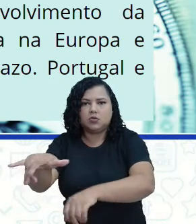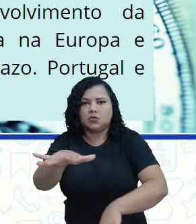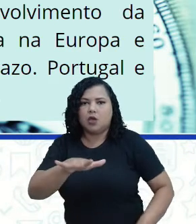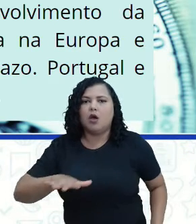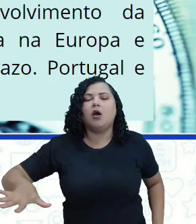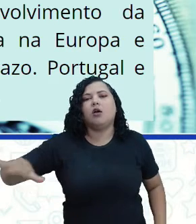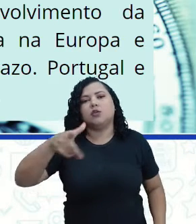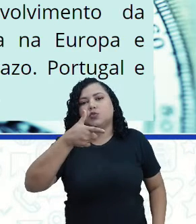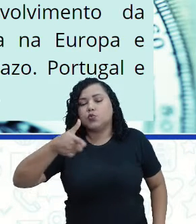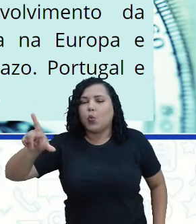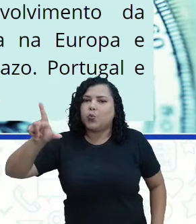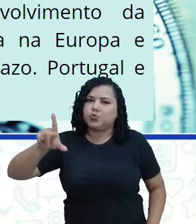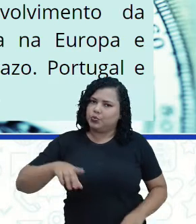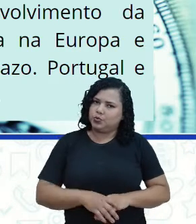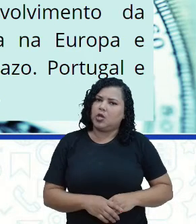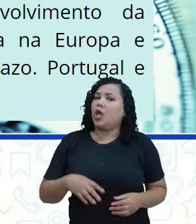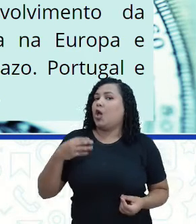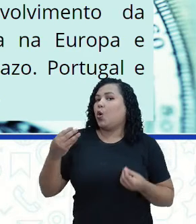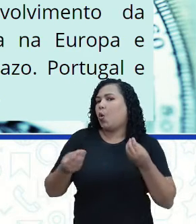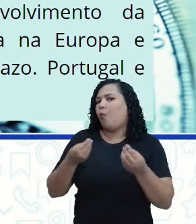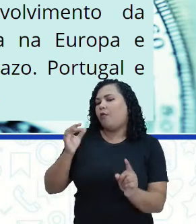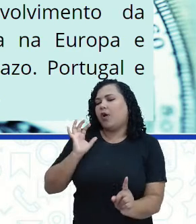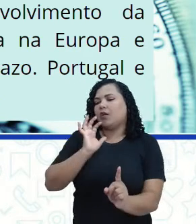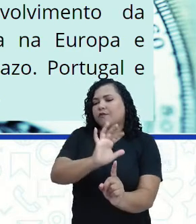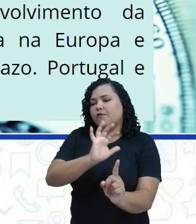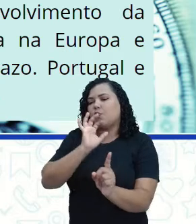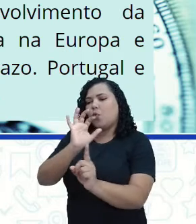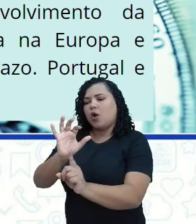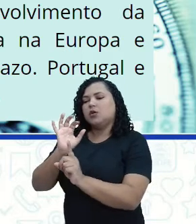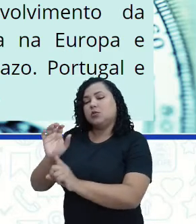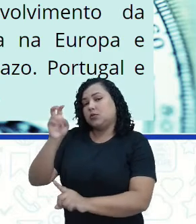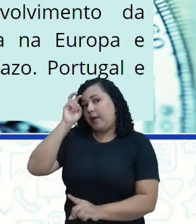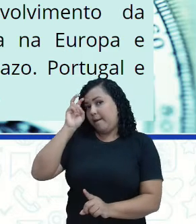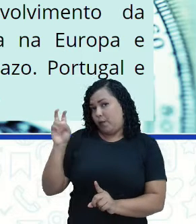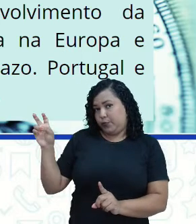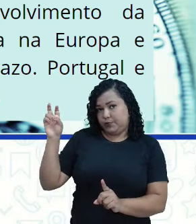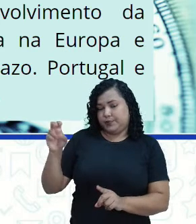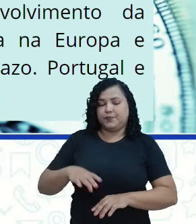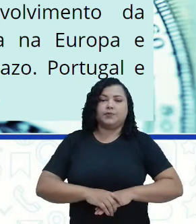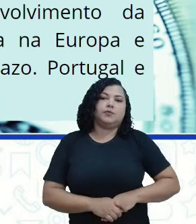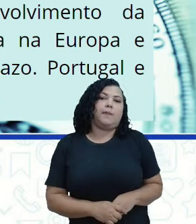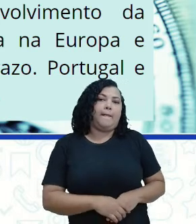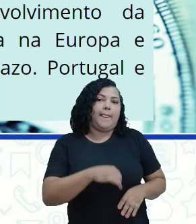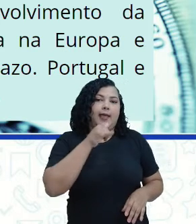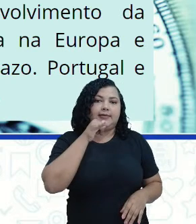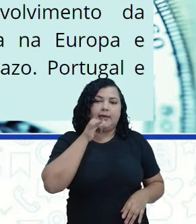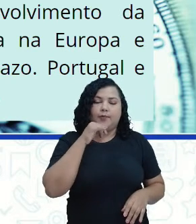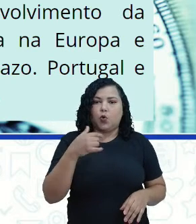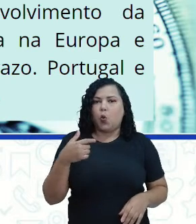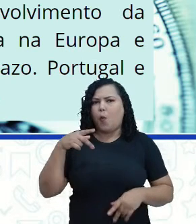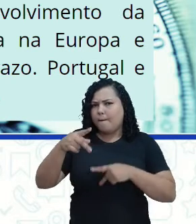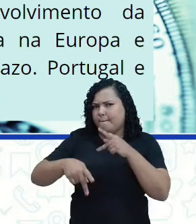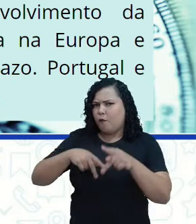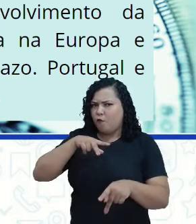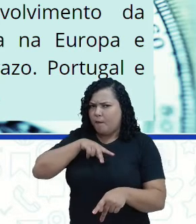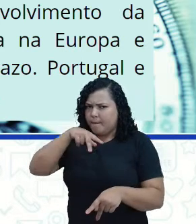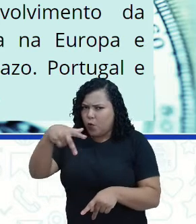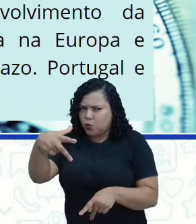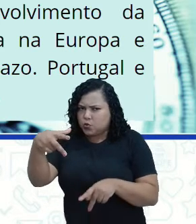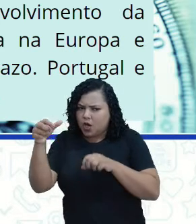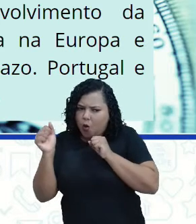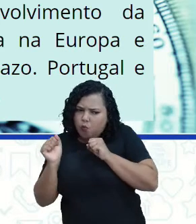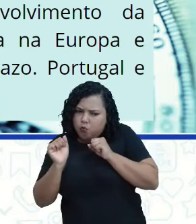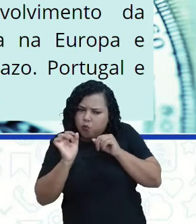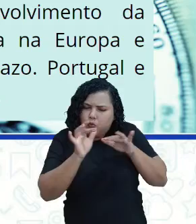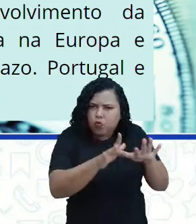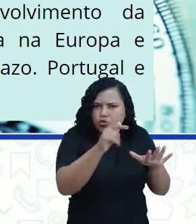como isso vai impactando culturalmente? Por exemplo, aqui quando os portugueses chegaram, a gente teve um ciclo